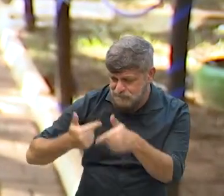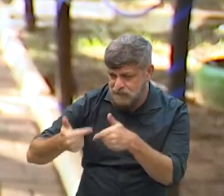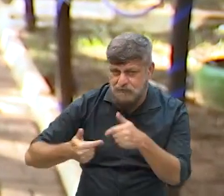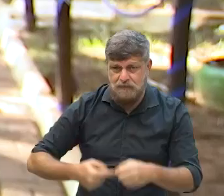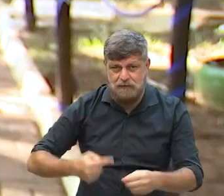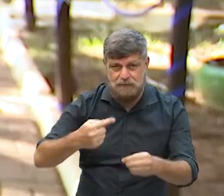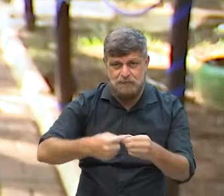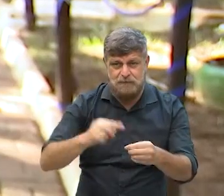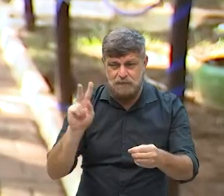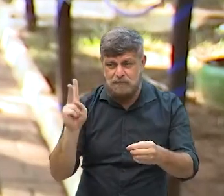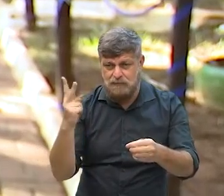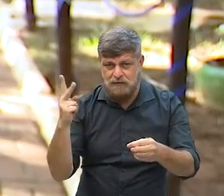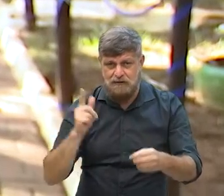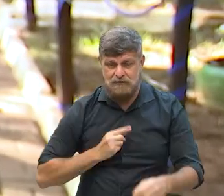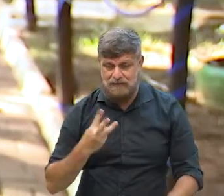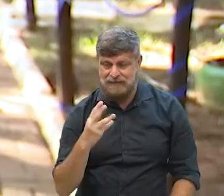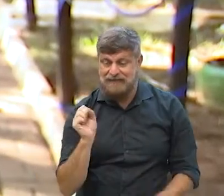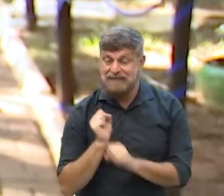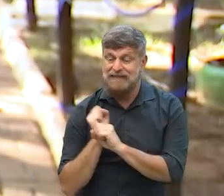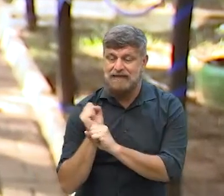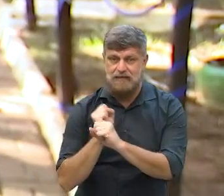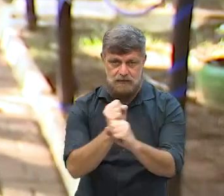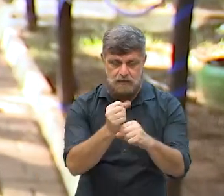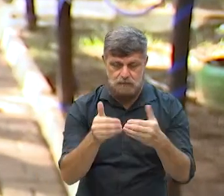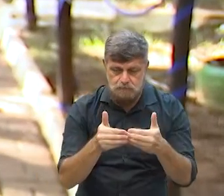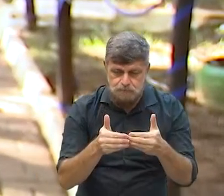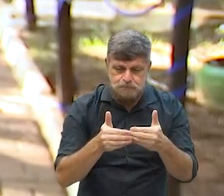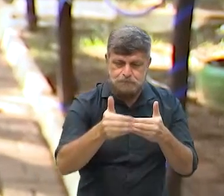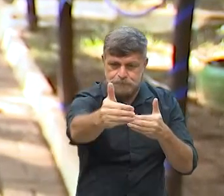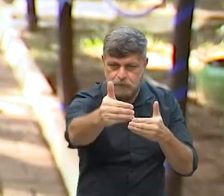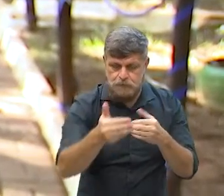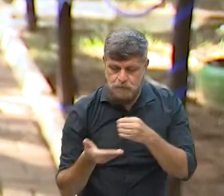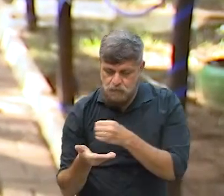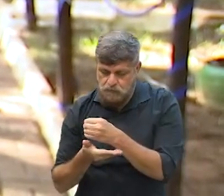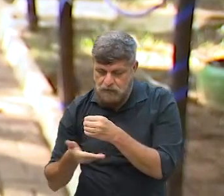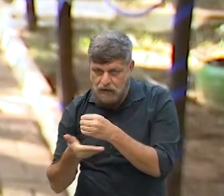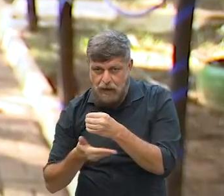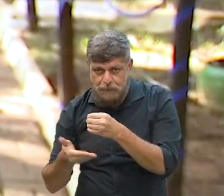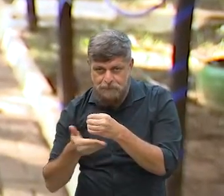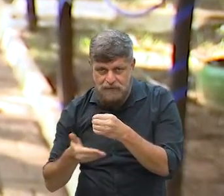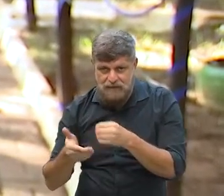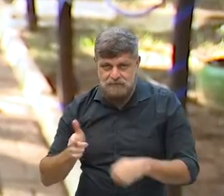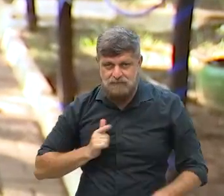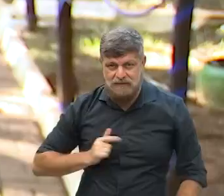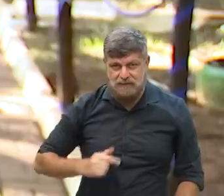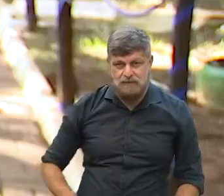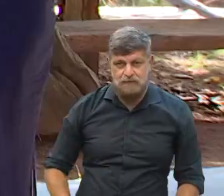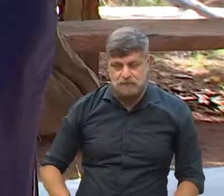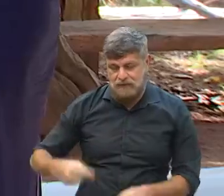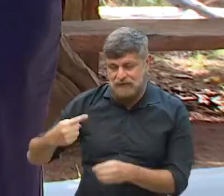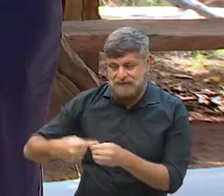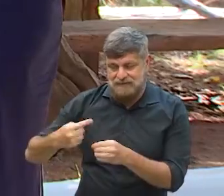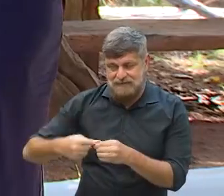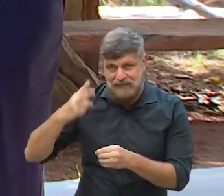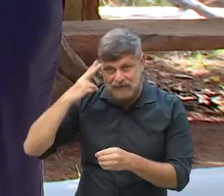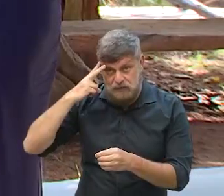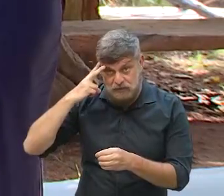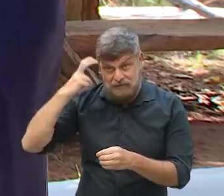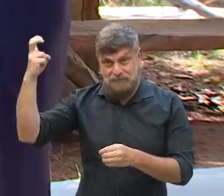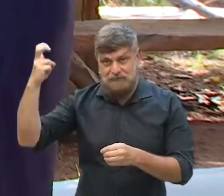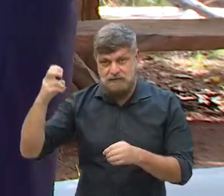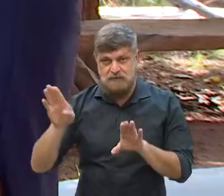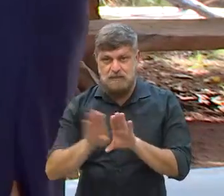cidade pensando em 30 anos. Com base nisso, o eixo é cidade inteligente e